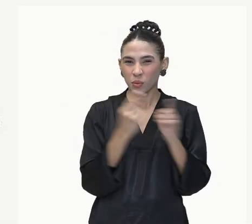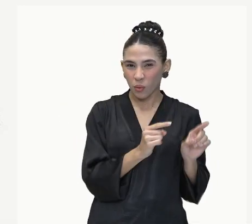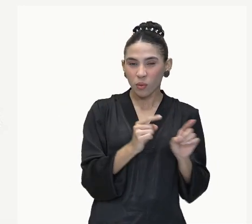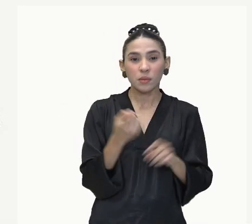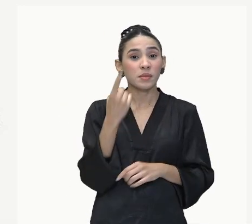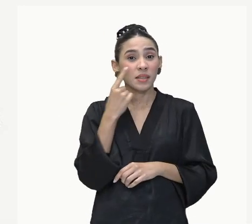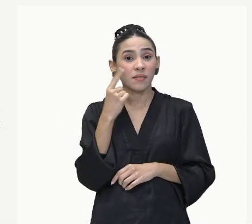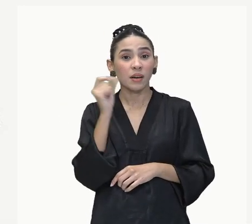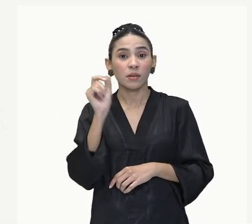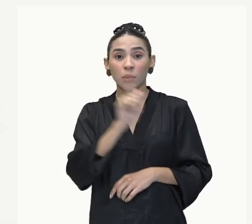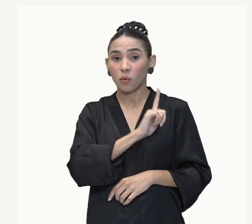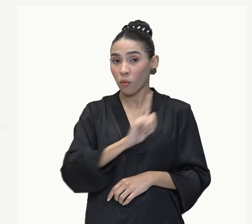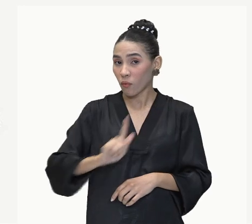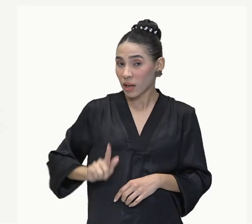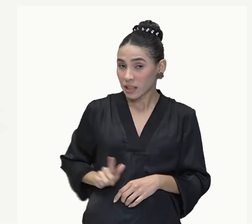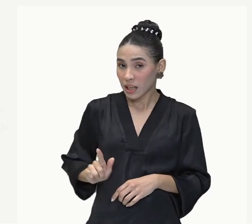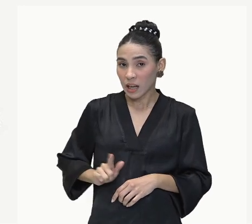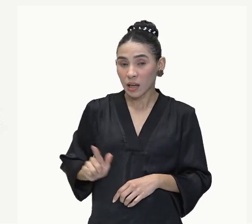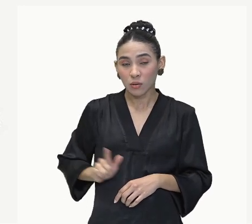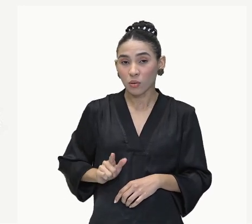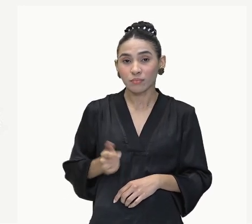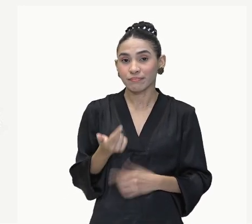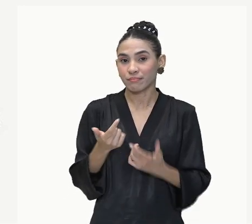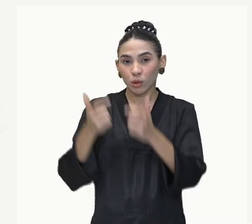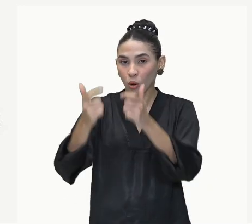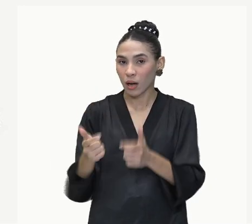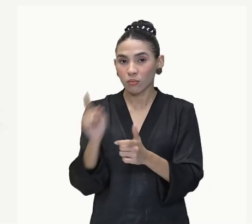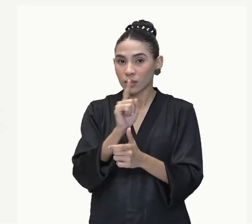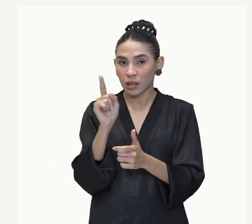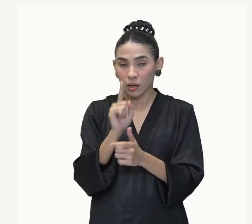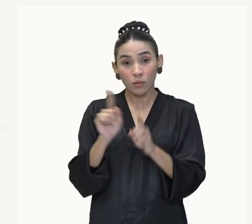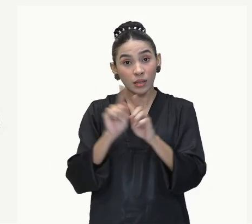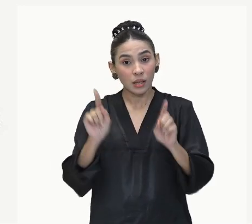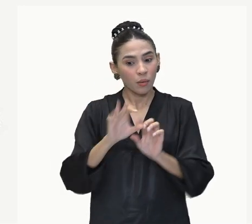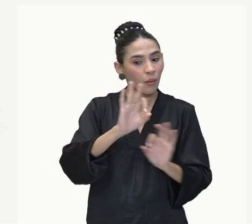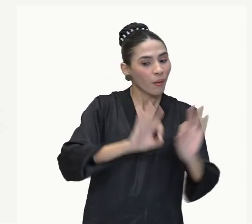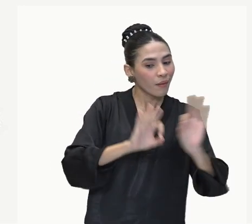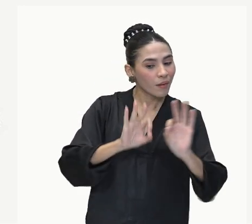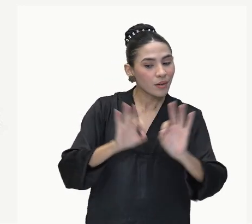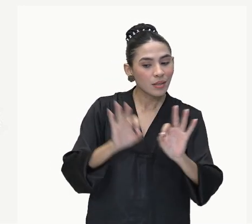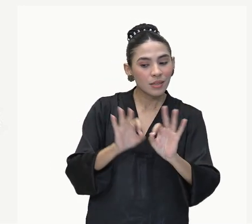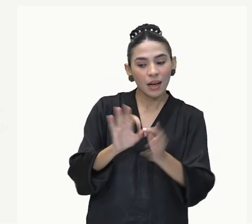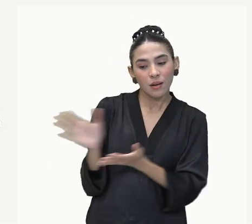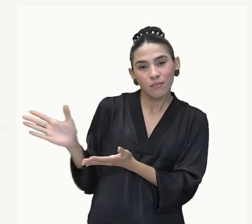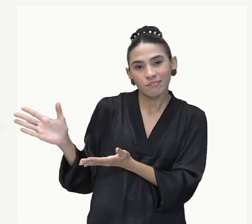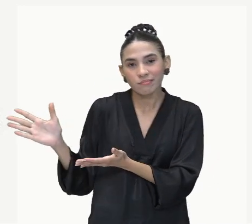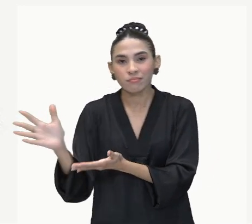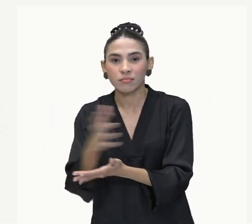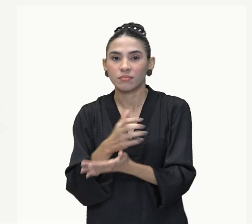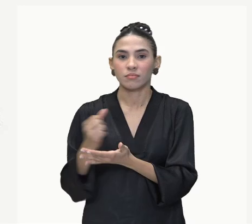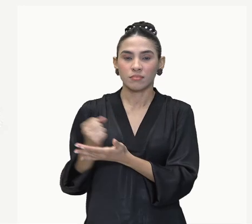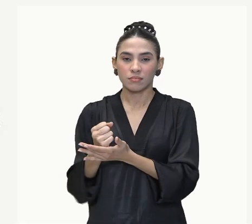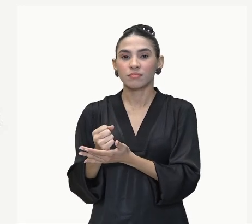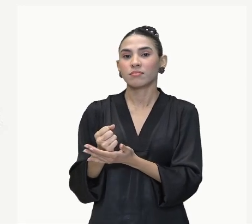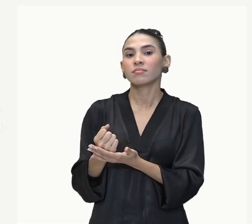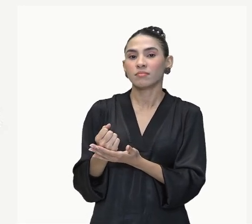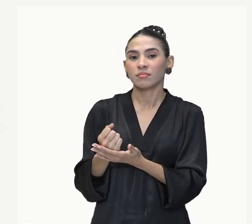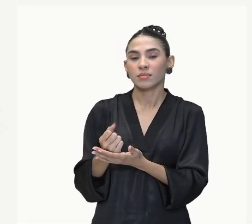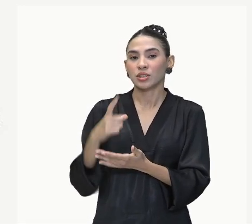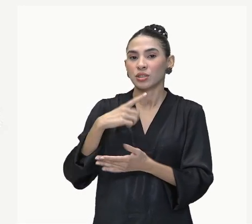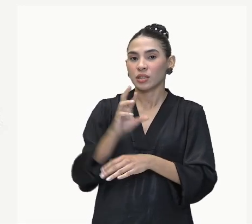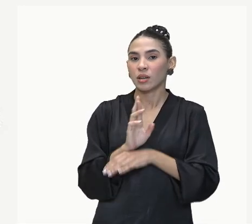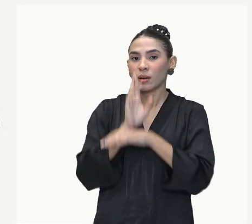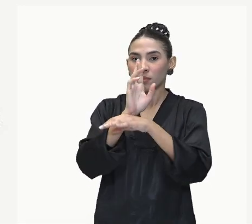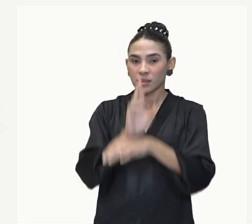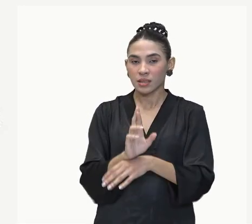que o governador não estava presente e acabaram ali se organizando e tomando o palácio para dizer que eles estavam sob o controle